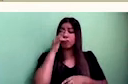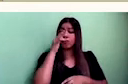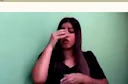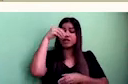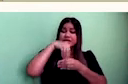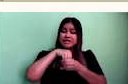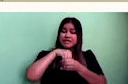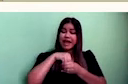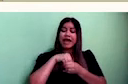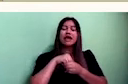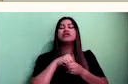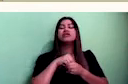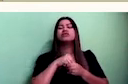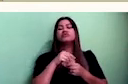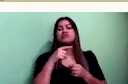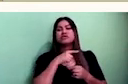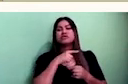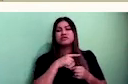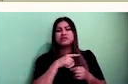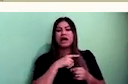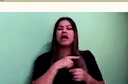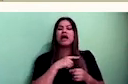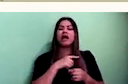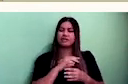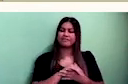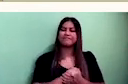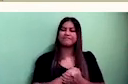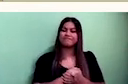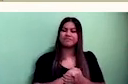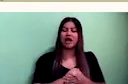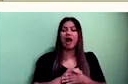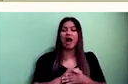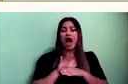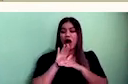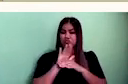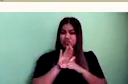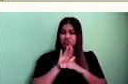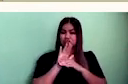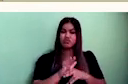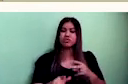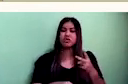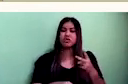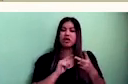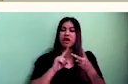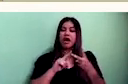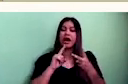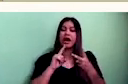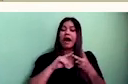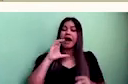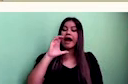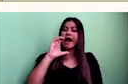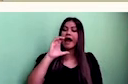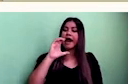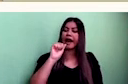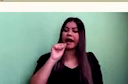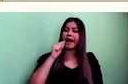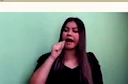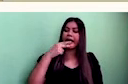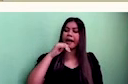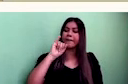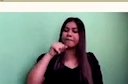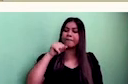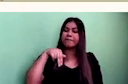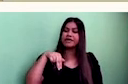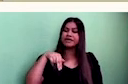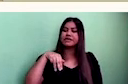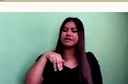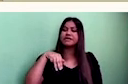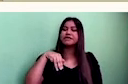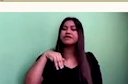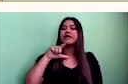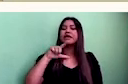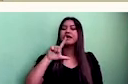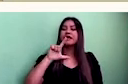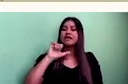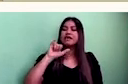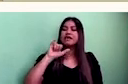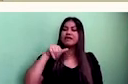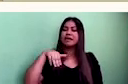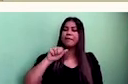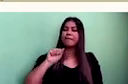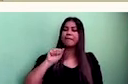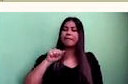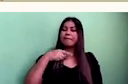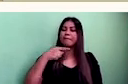parte da depressão, da ansiedade. A gente tem, por exemplo, capim-limão, que ele trata o nervosismo, tá? Então, são vários exemplos